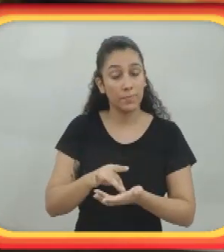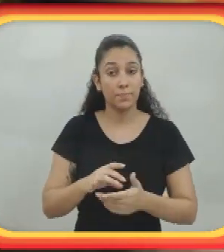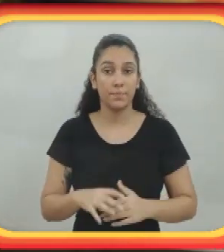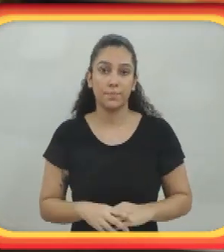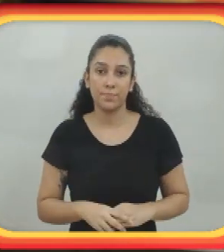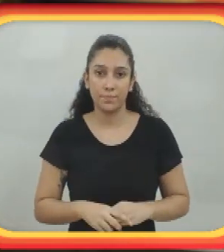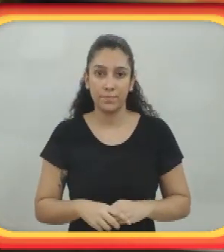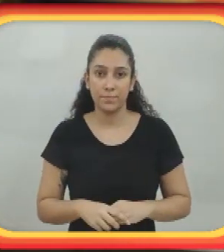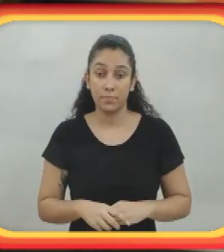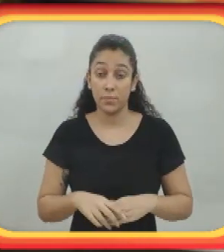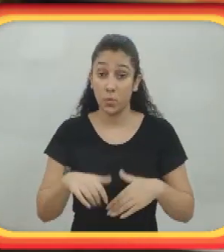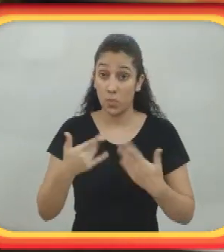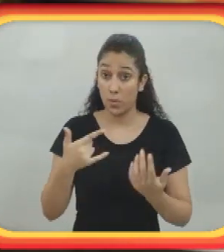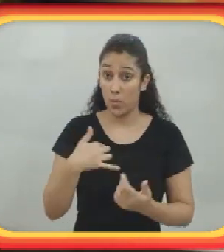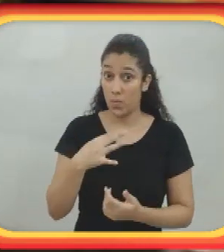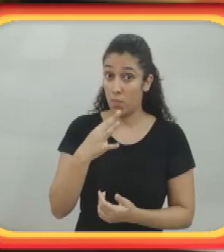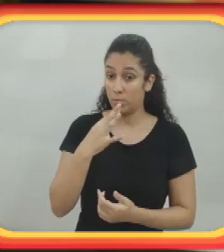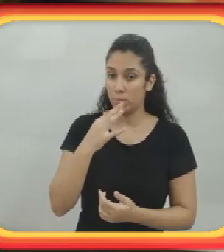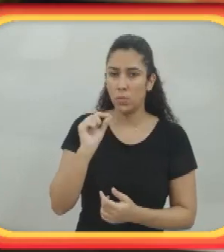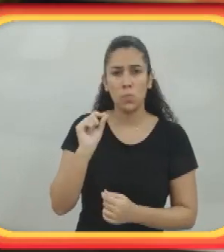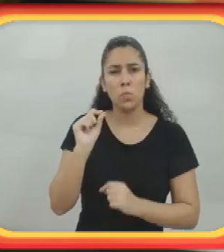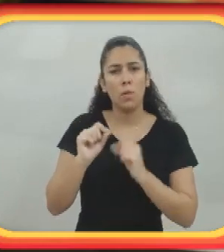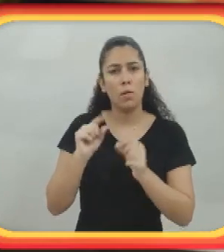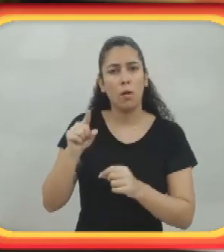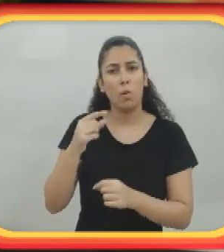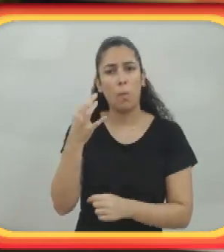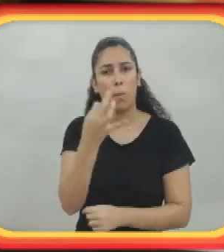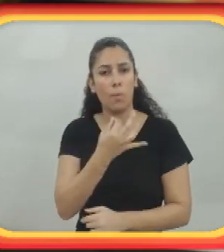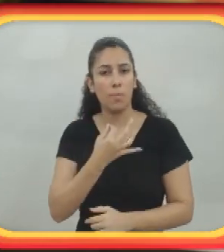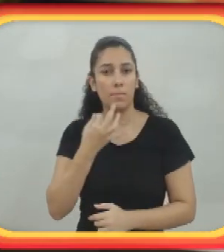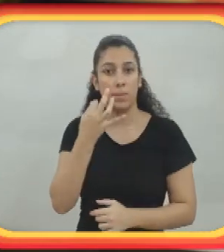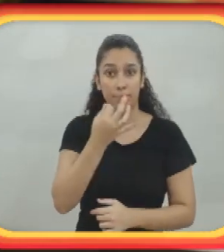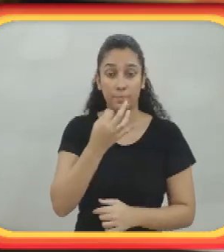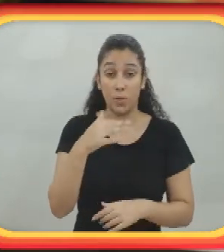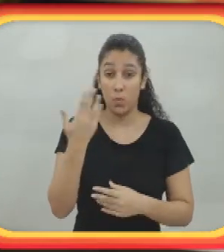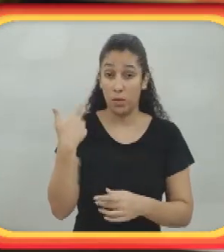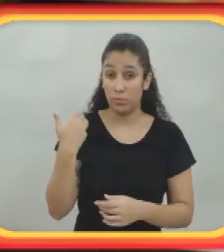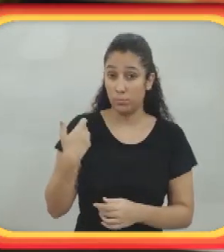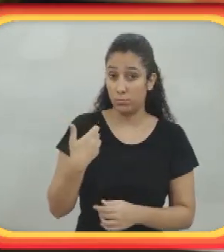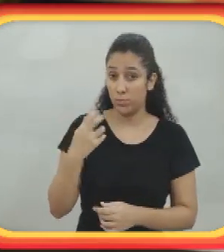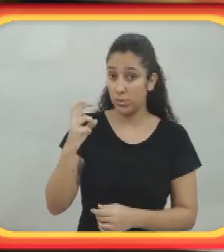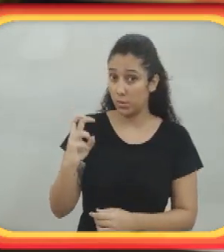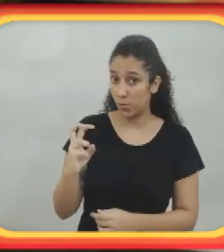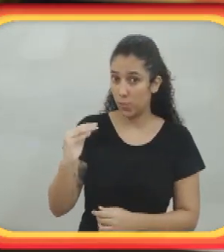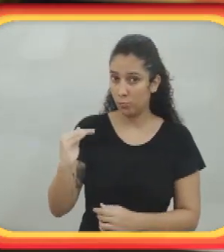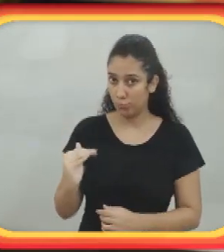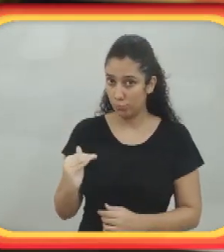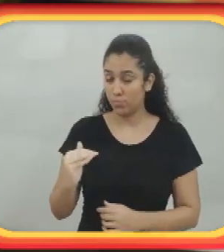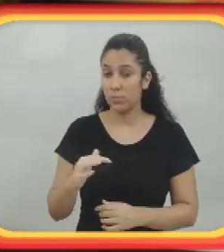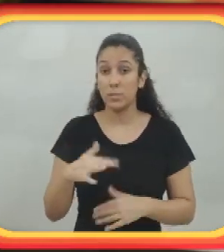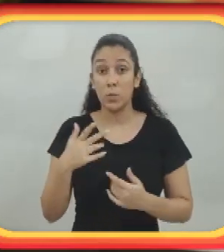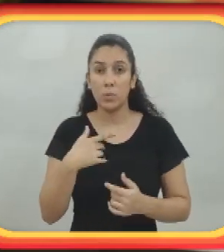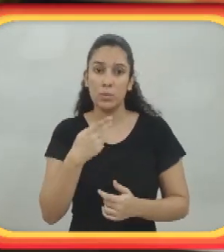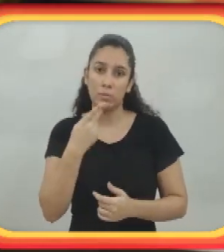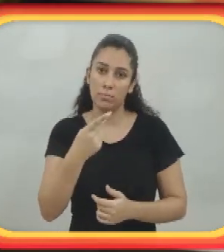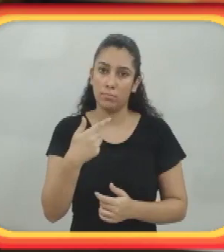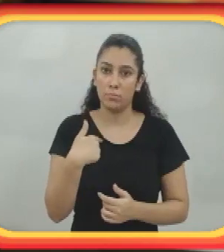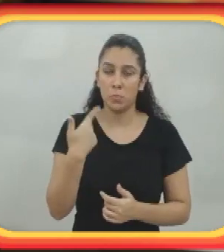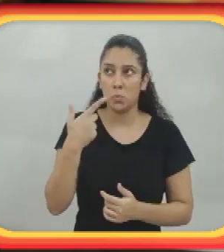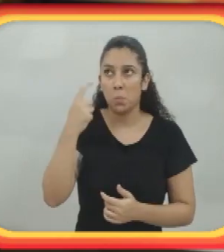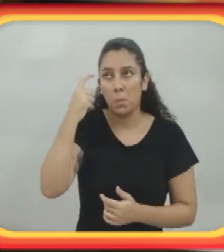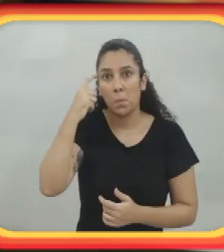verdade. Eu conheci o que é ópera quando eu